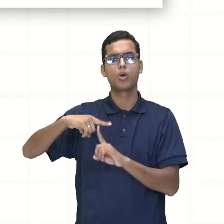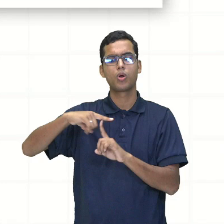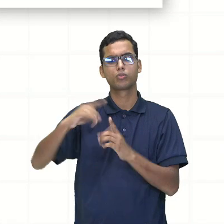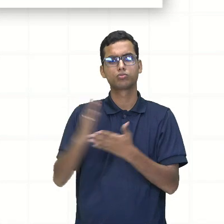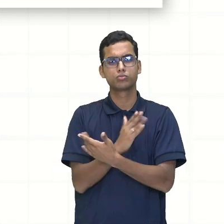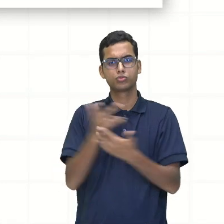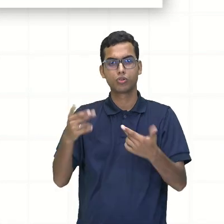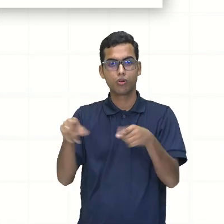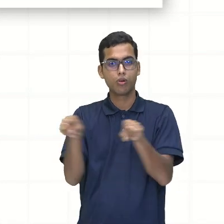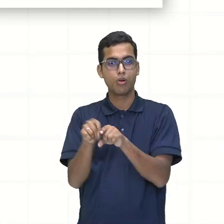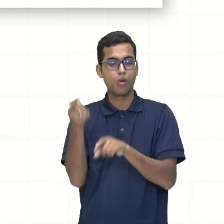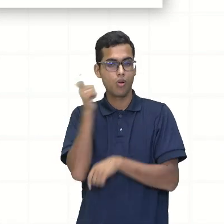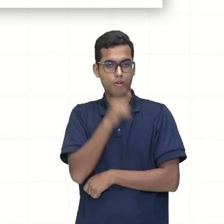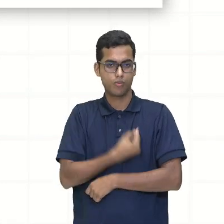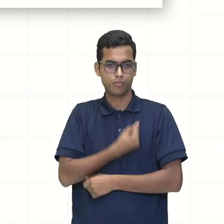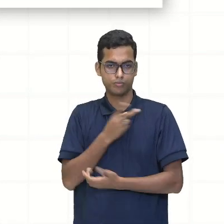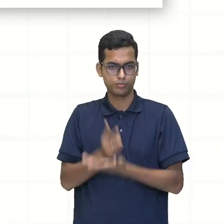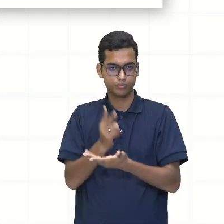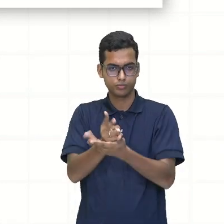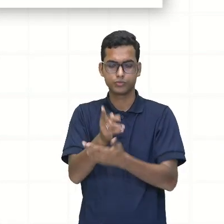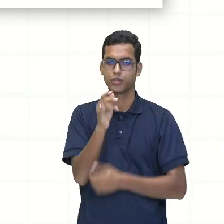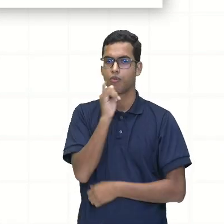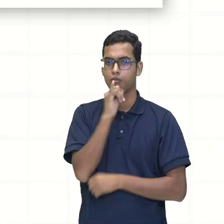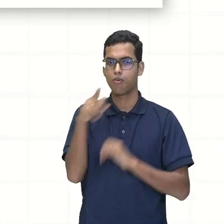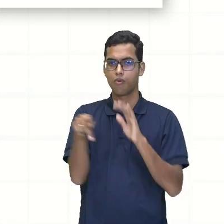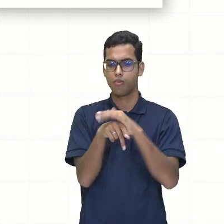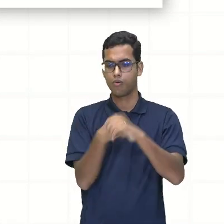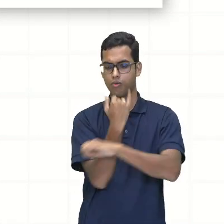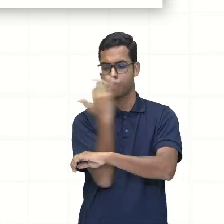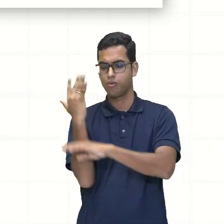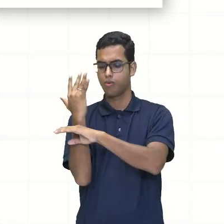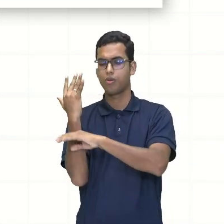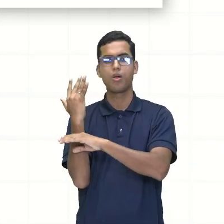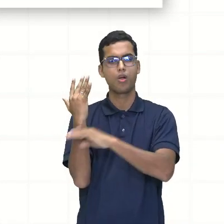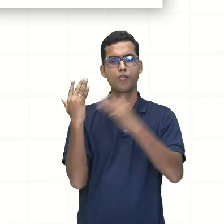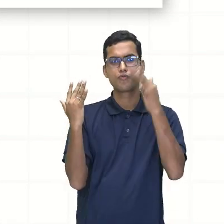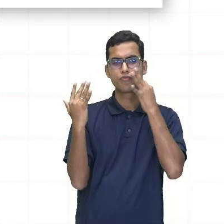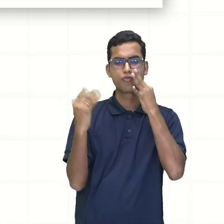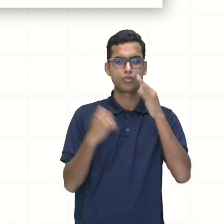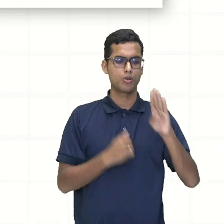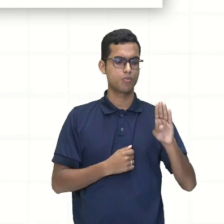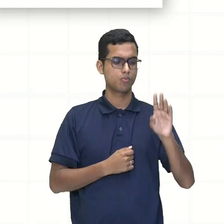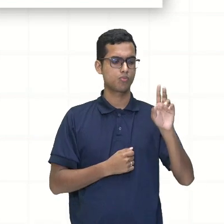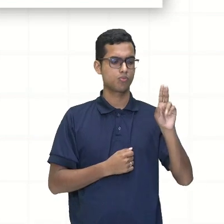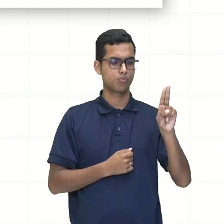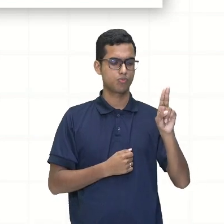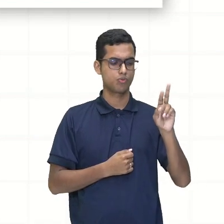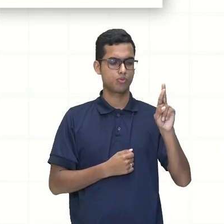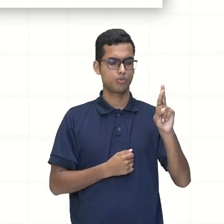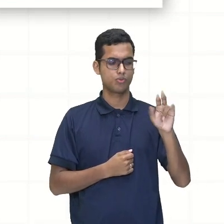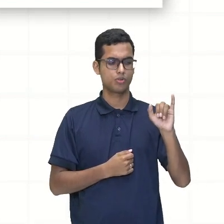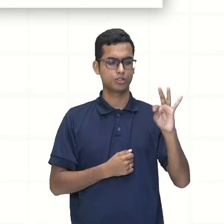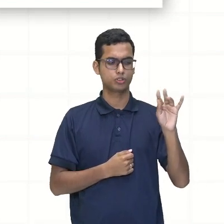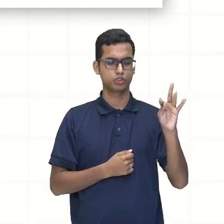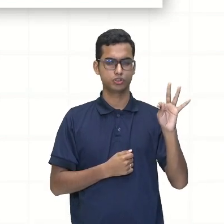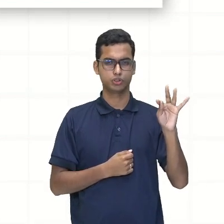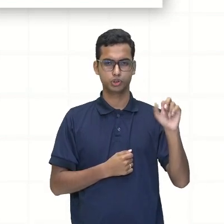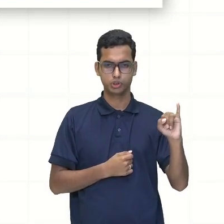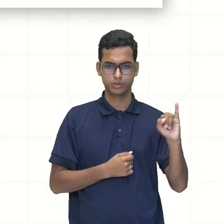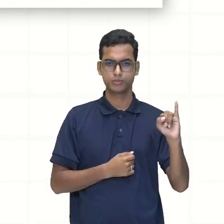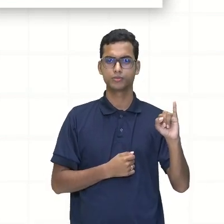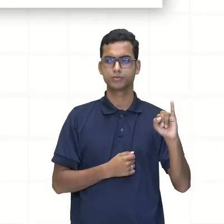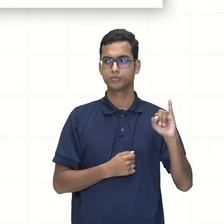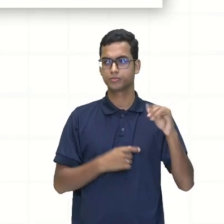essa região, como por exemplo os buritis. O segundo tipo de mata é a mata de várzea,